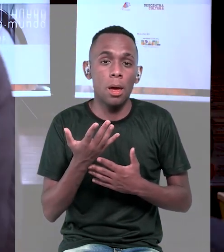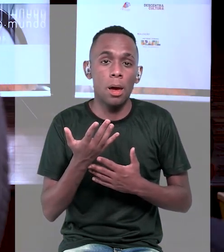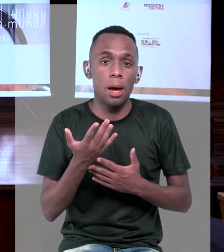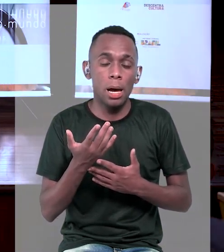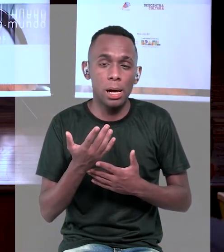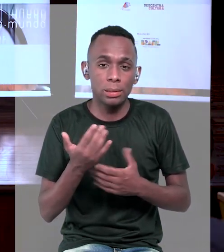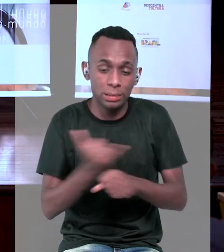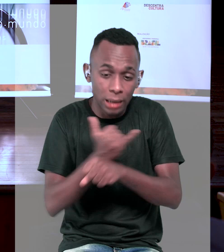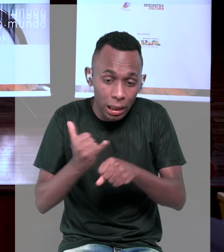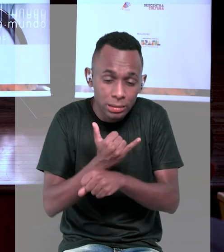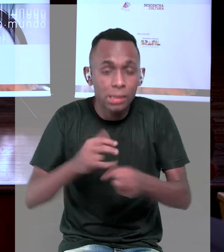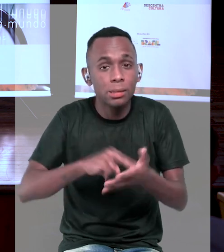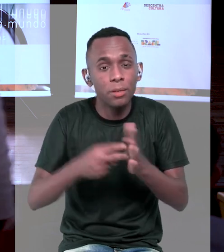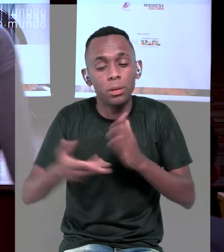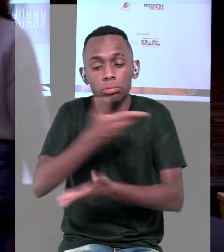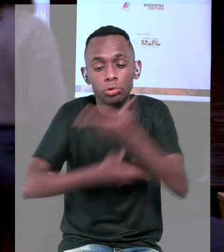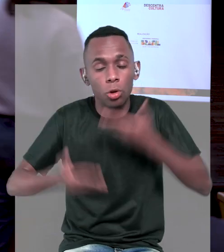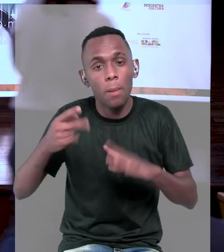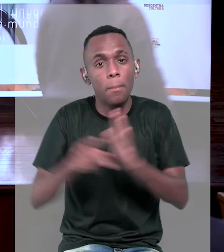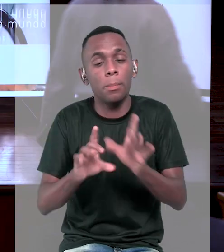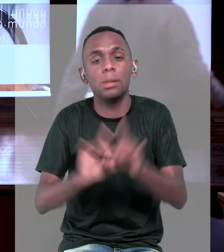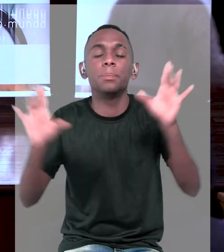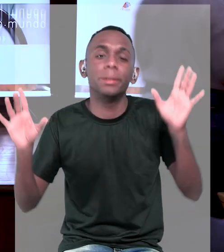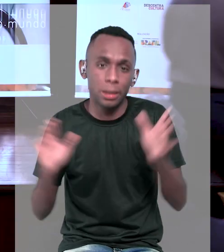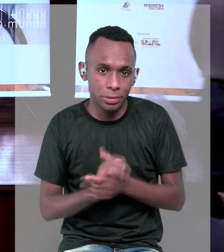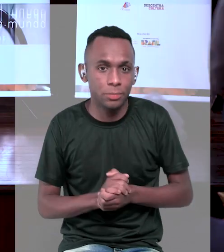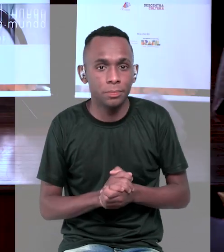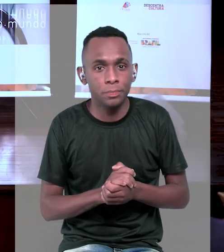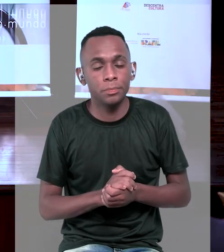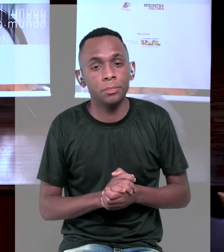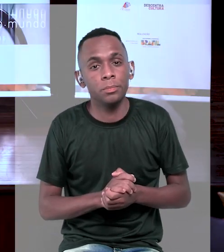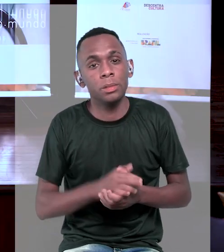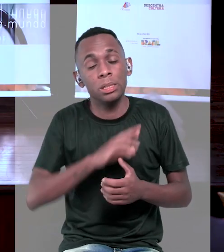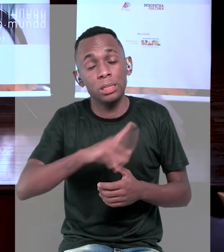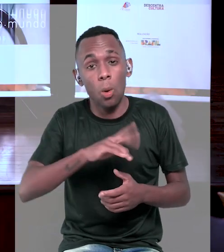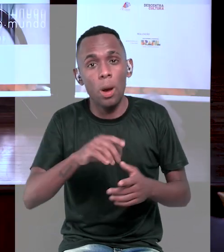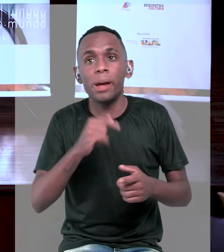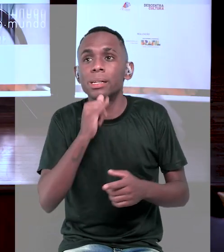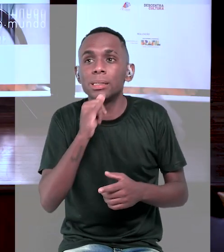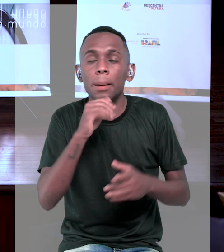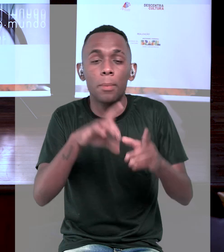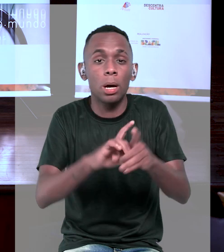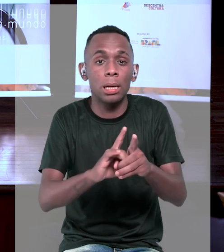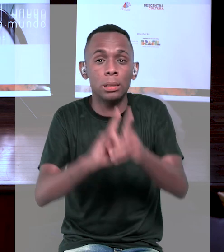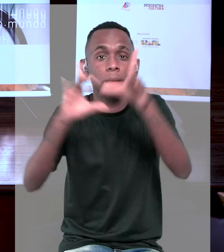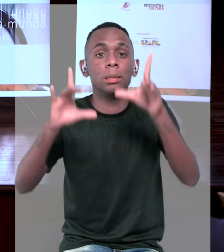debate democrático e não a democracia, que é a reguladora da